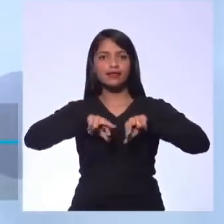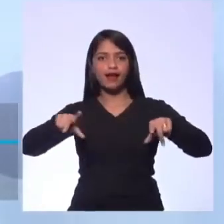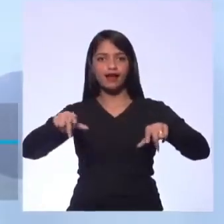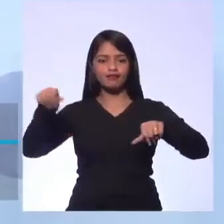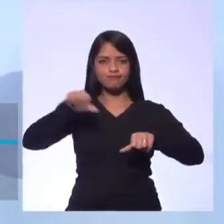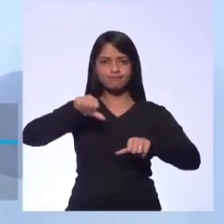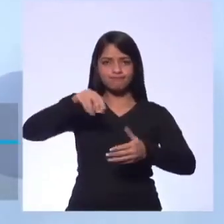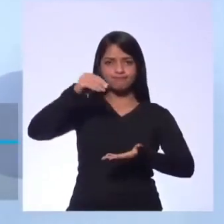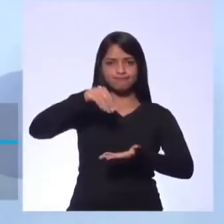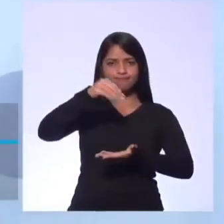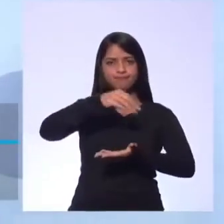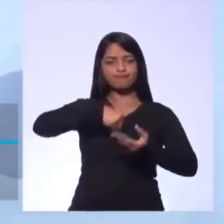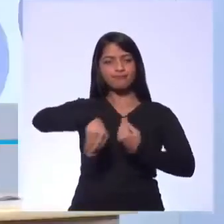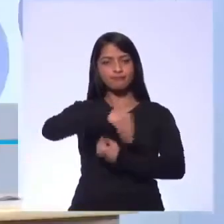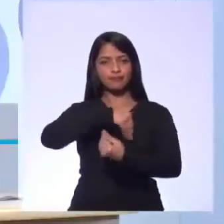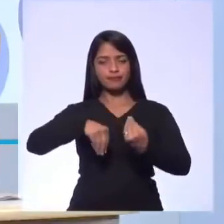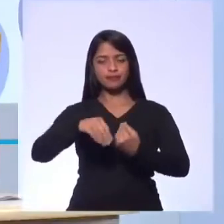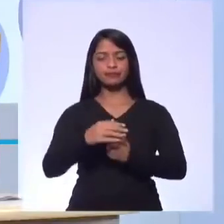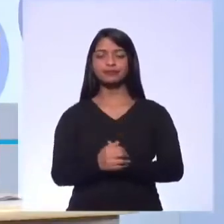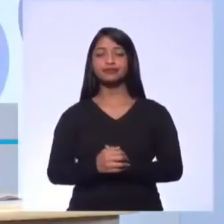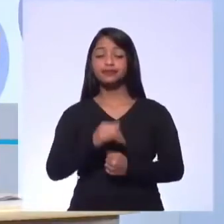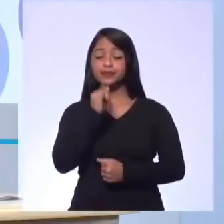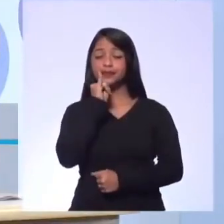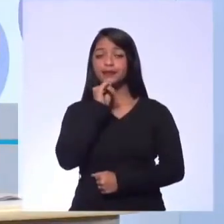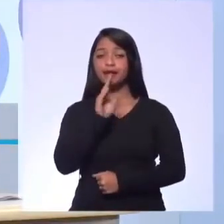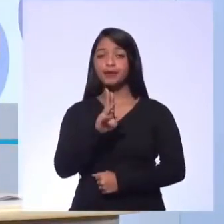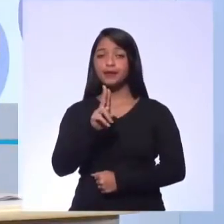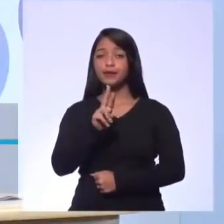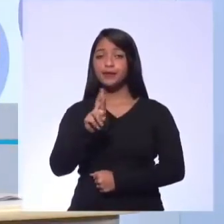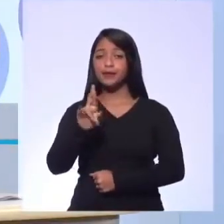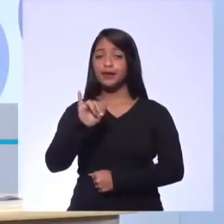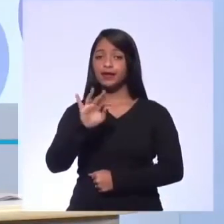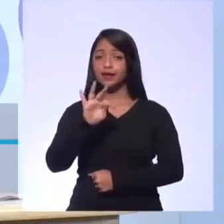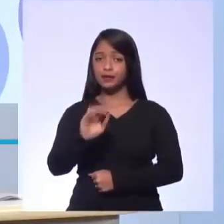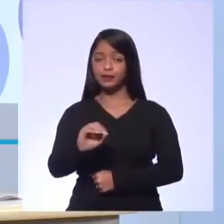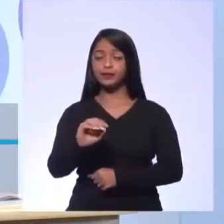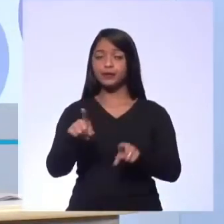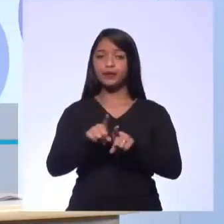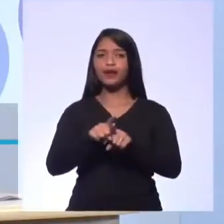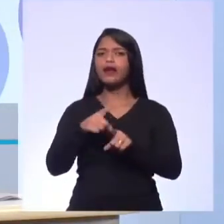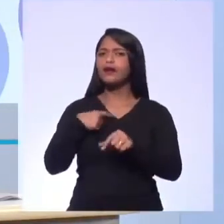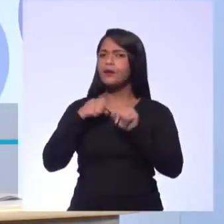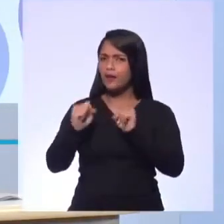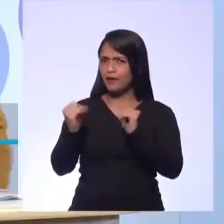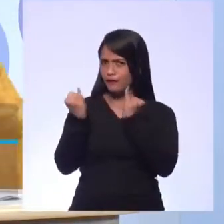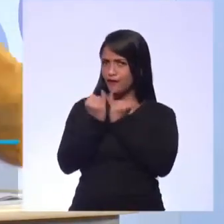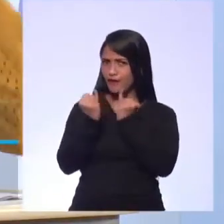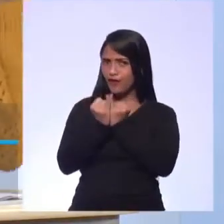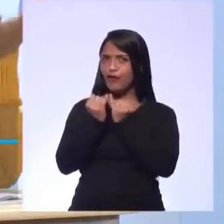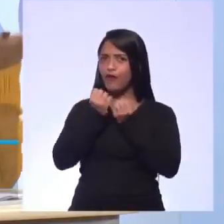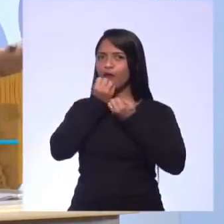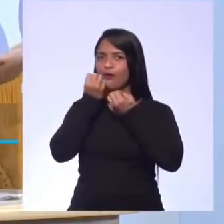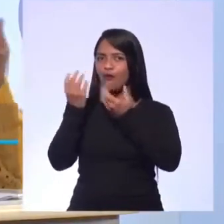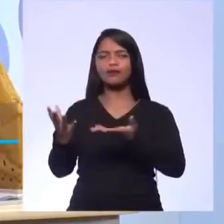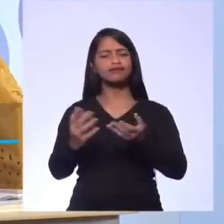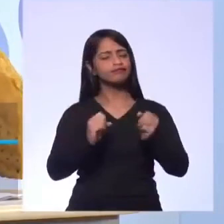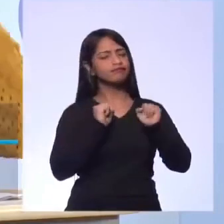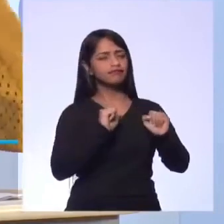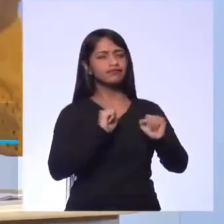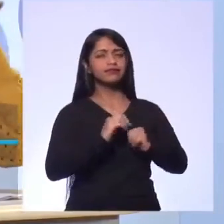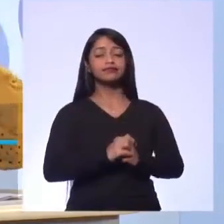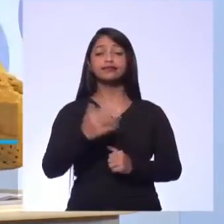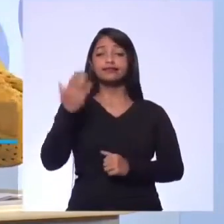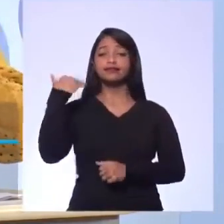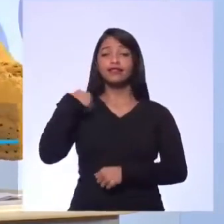burrito também não é mexicano. É- Eu posso contar uma fofoca? Pode? Quando eu fui no lugar, né, lá